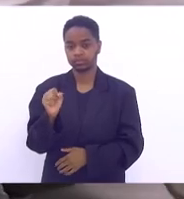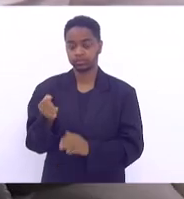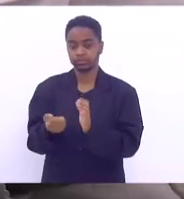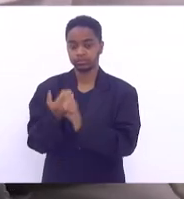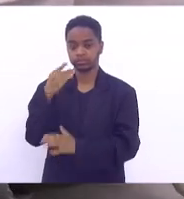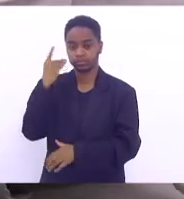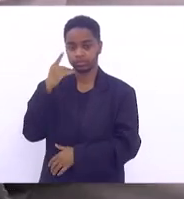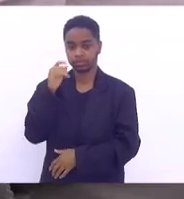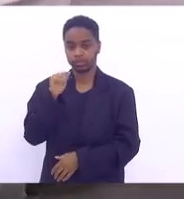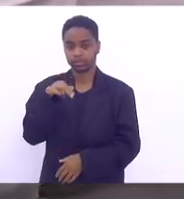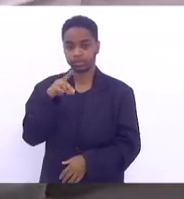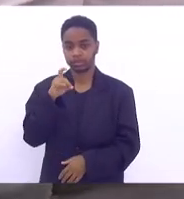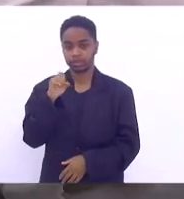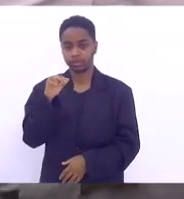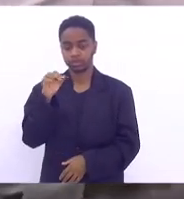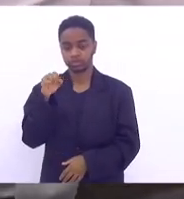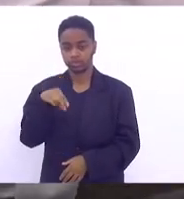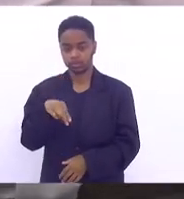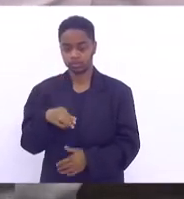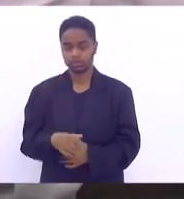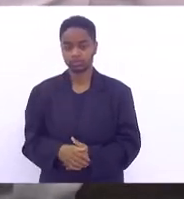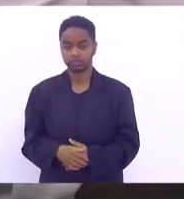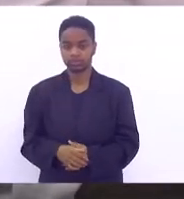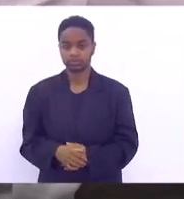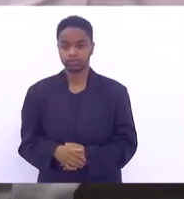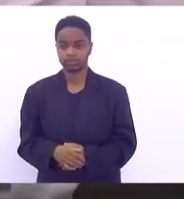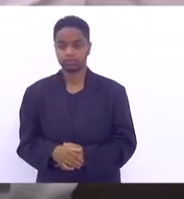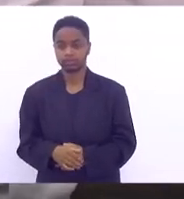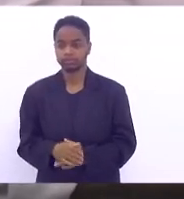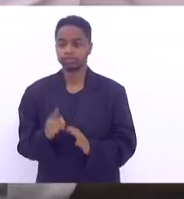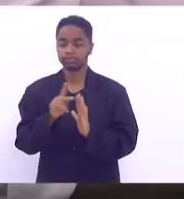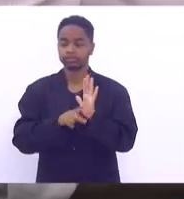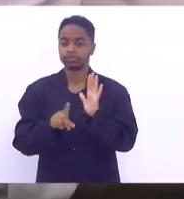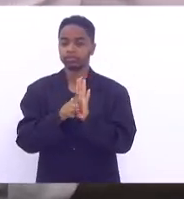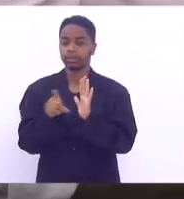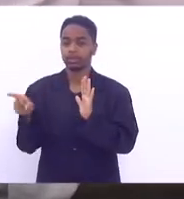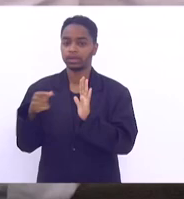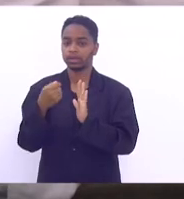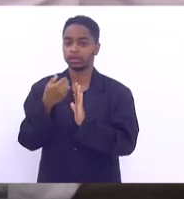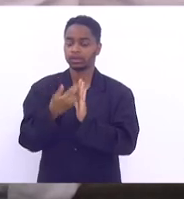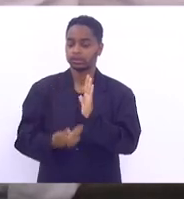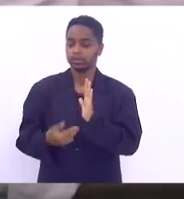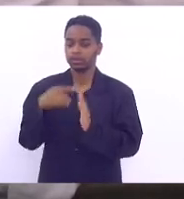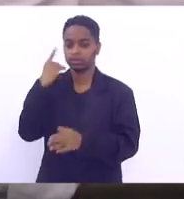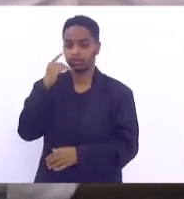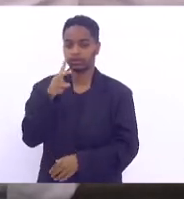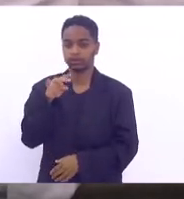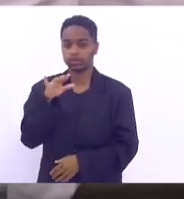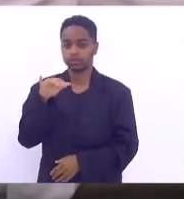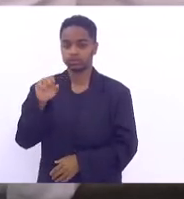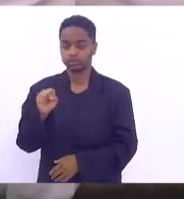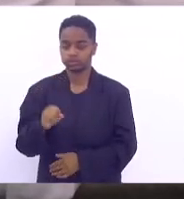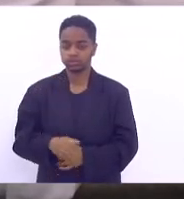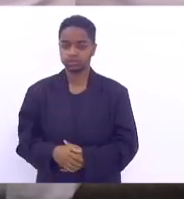do deputado Anderson Moraes. 28 da pauta é um projeto de relatoria do deputado Vinícius Cozzolino. Que número?